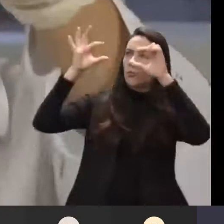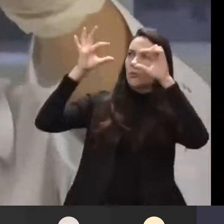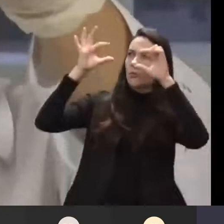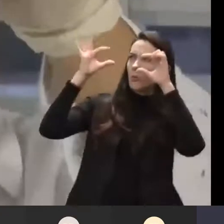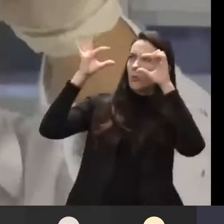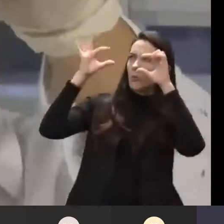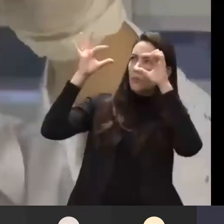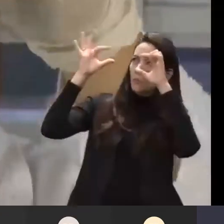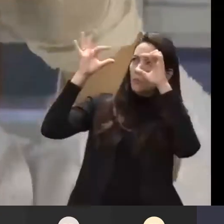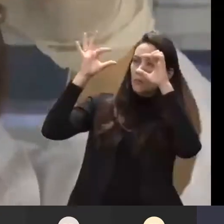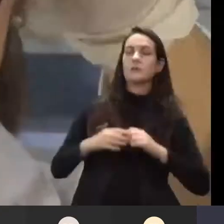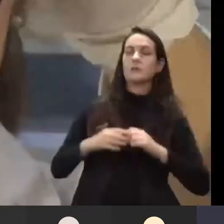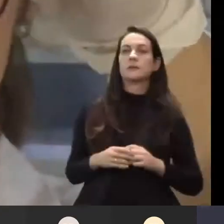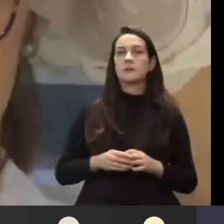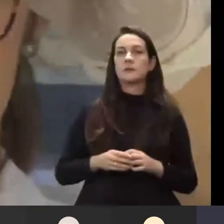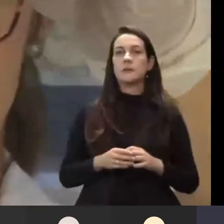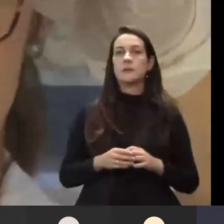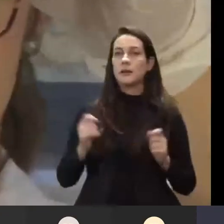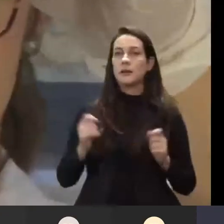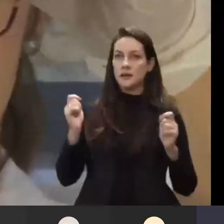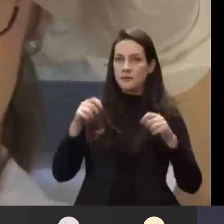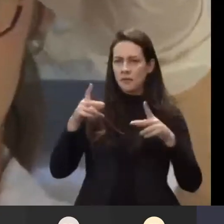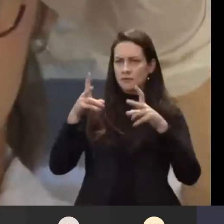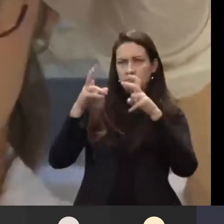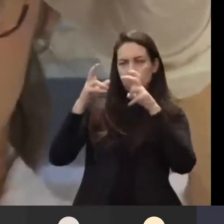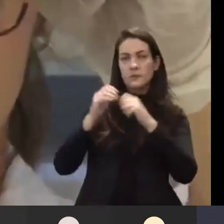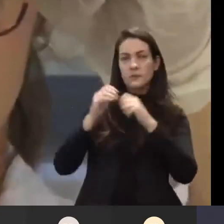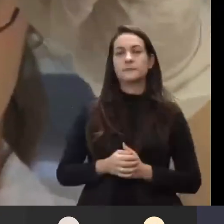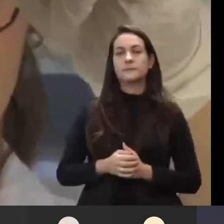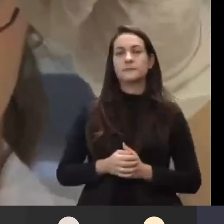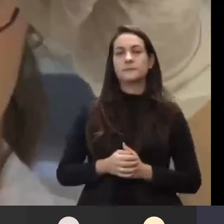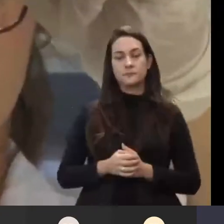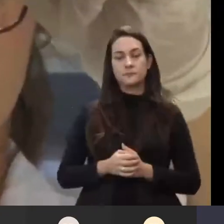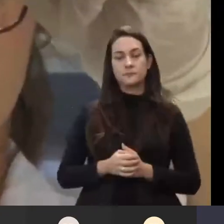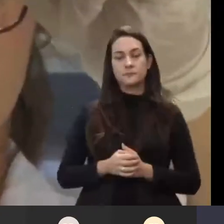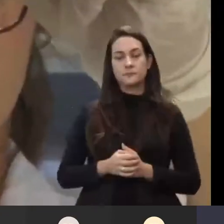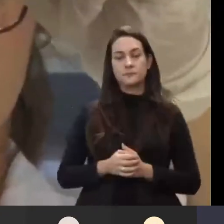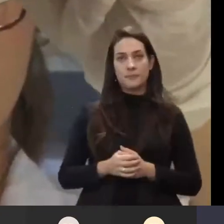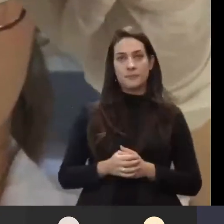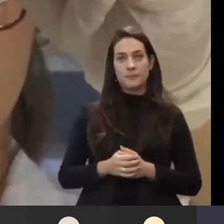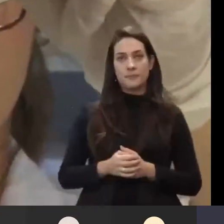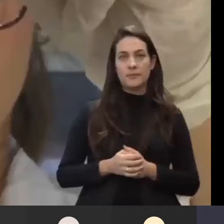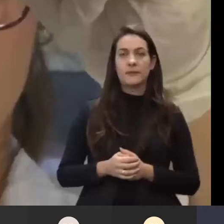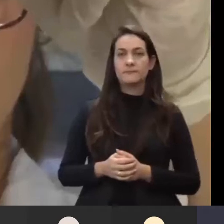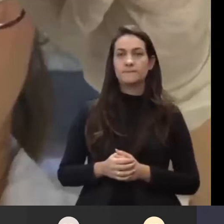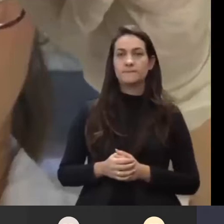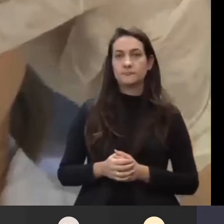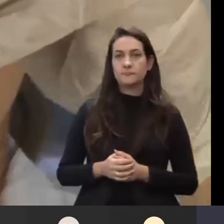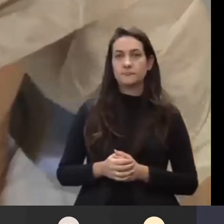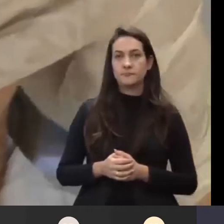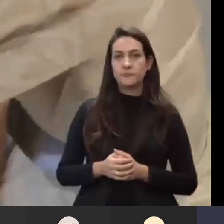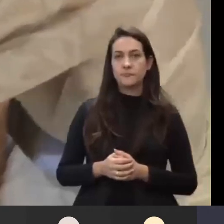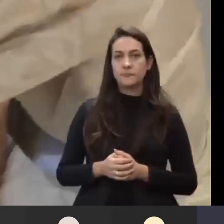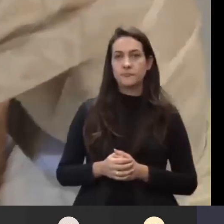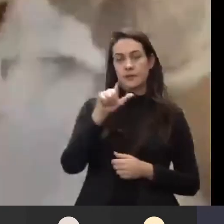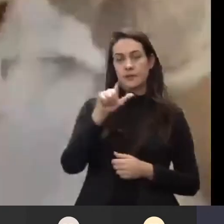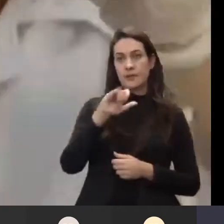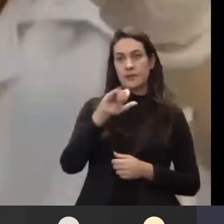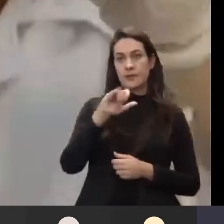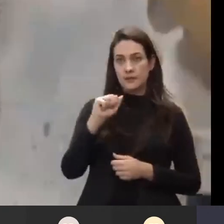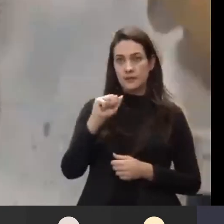para que você consiga ver o grau de turvação. Então, o grau de turbidez ele tem que ser igual. O mesmo grau da salina é o grau